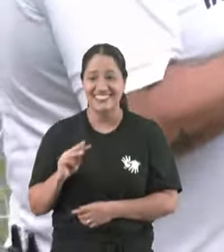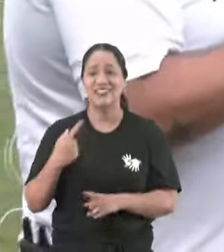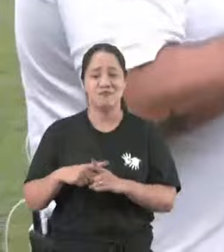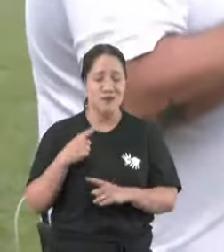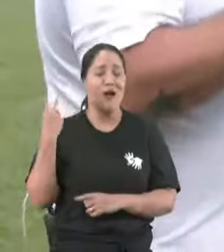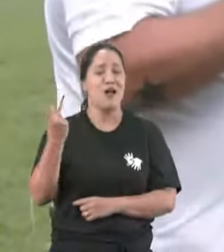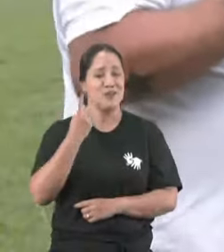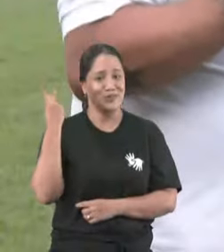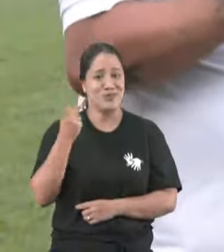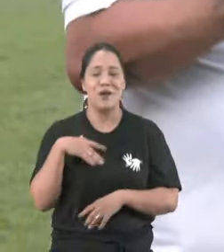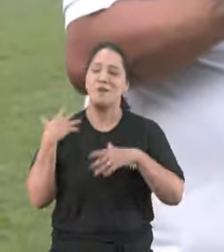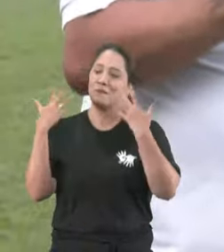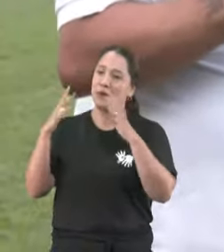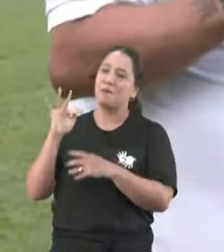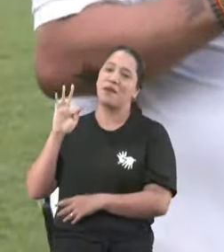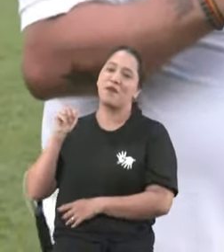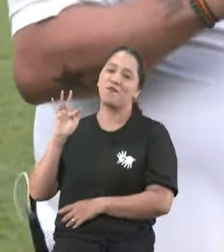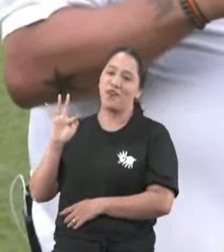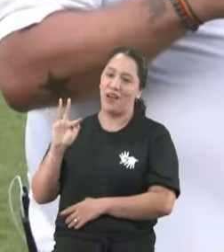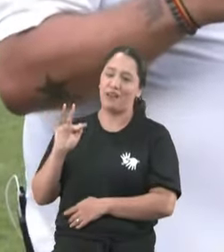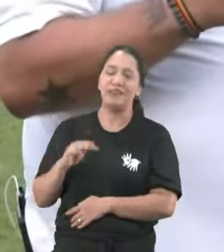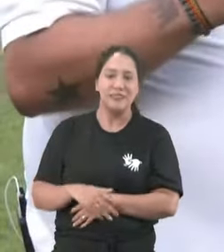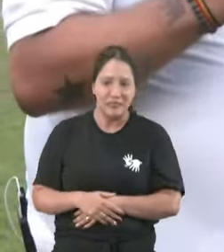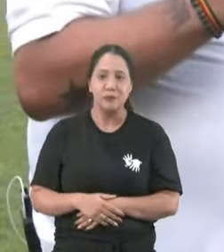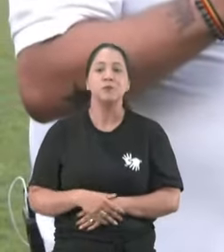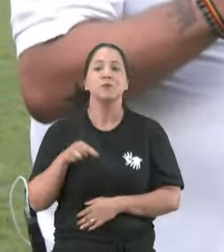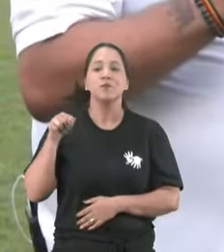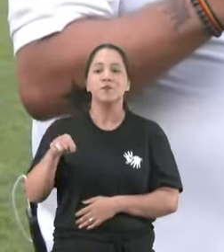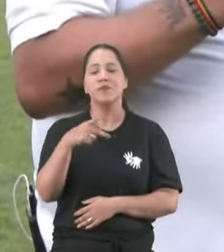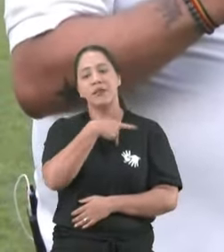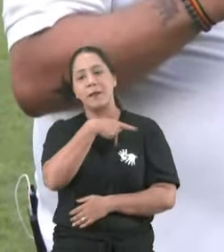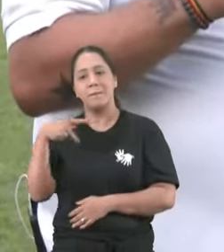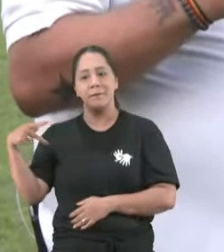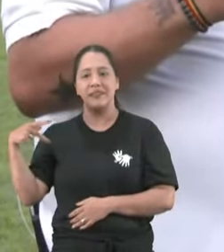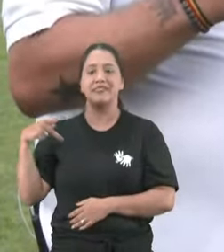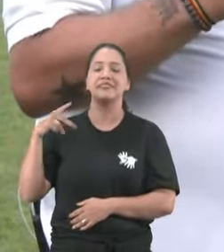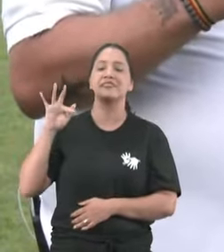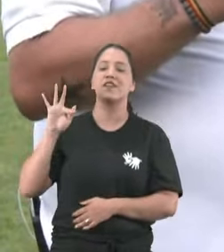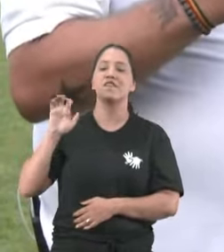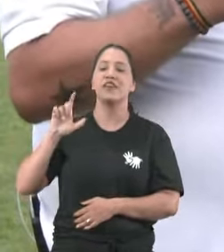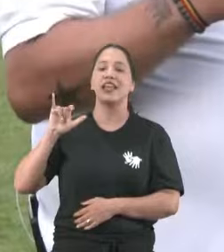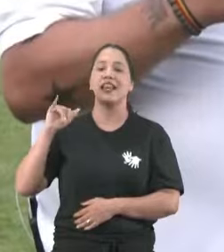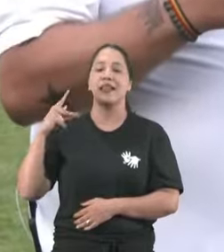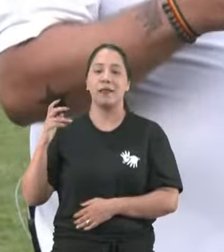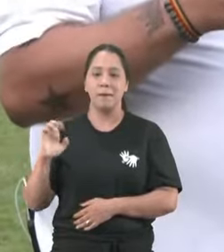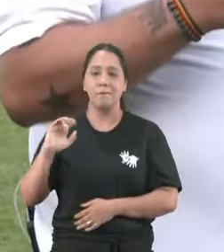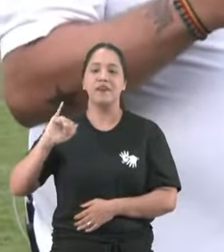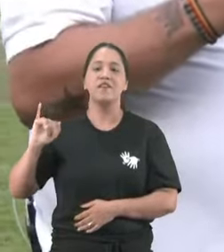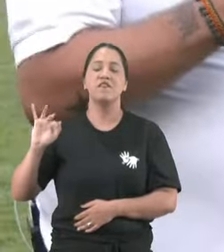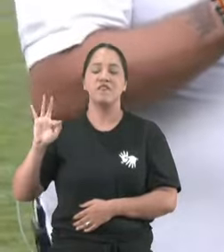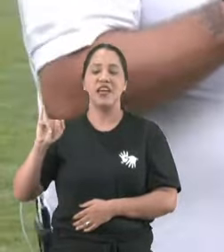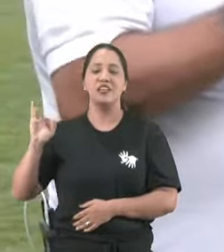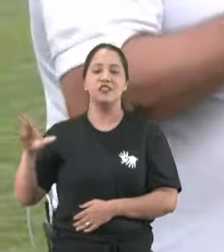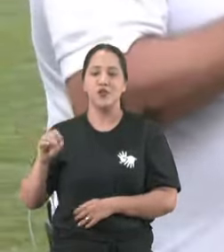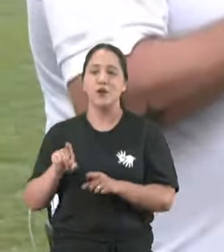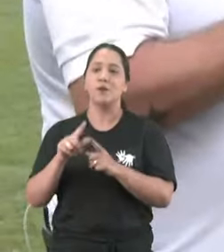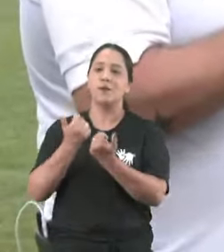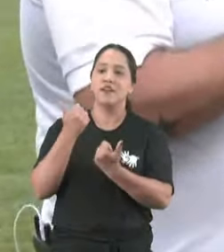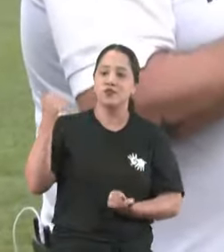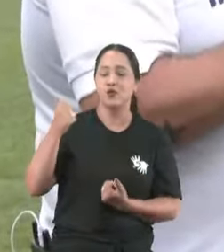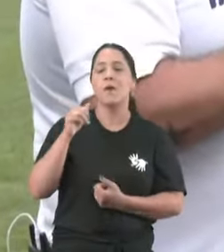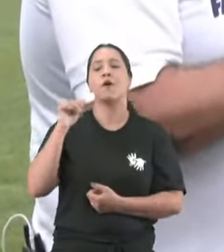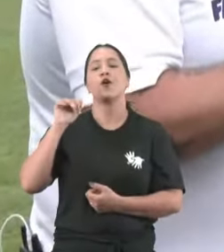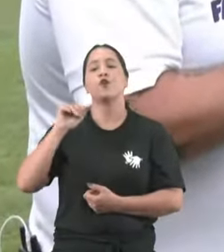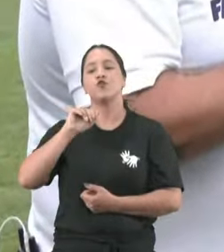história. Parabéns à Federação Alagoana de Futebol, através do seu presidente Felipe Feijó, também do seu vice-presidente Júnior Beltrão,